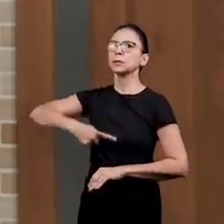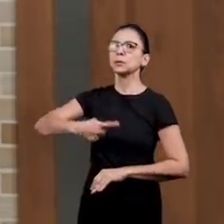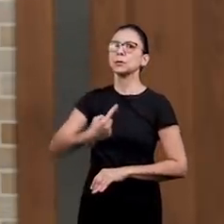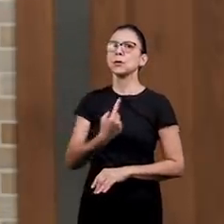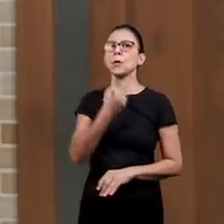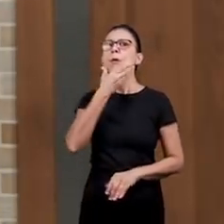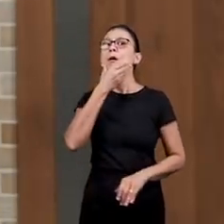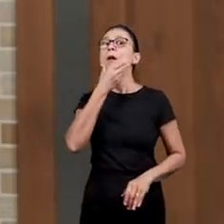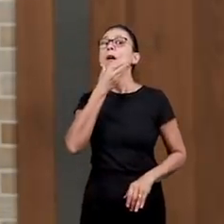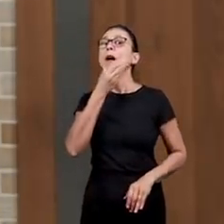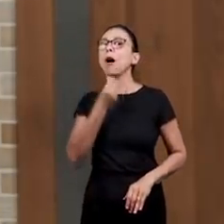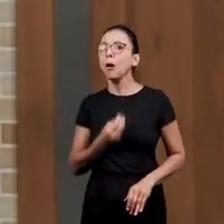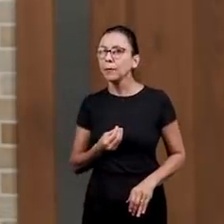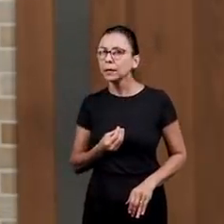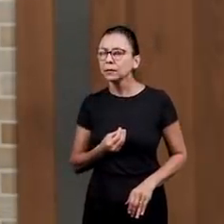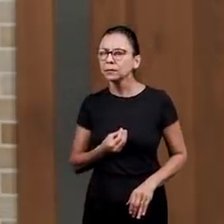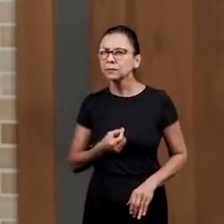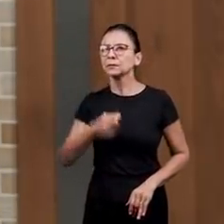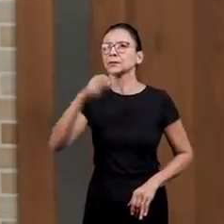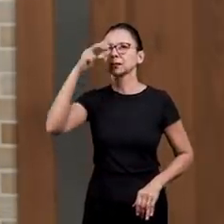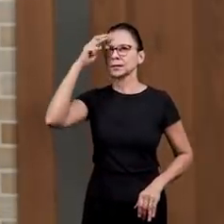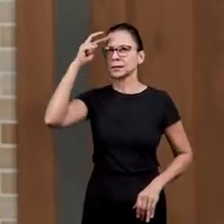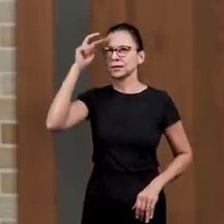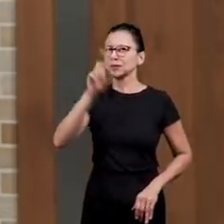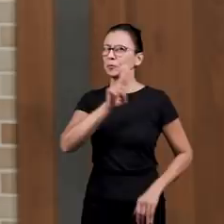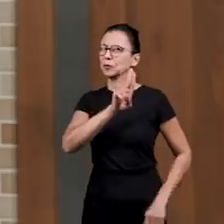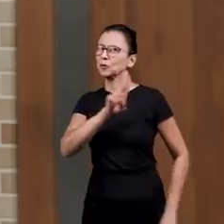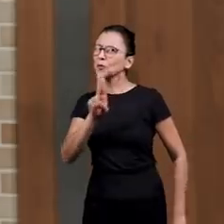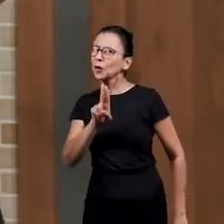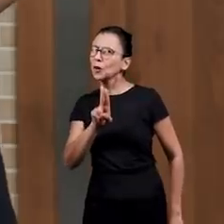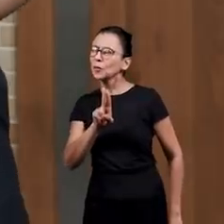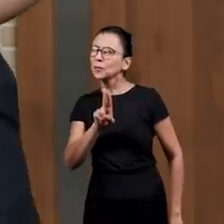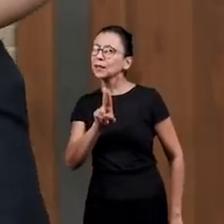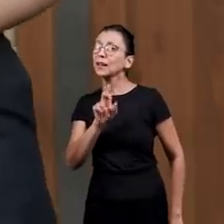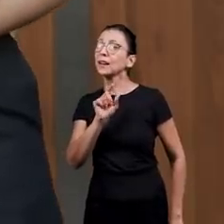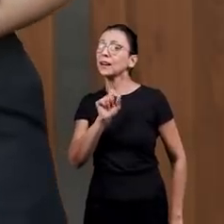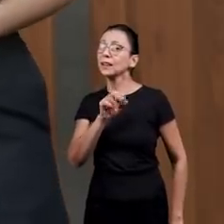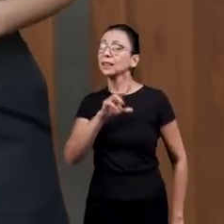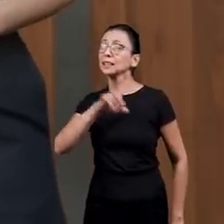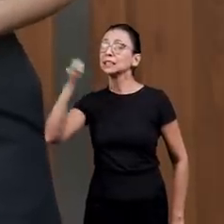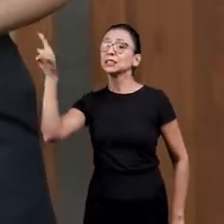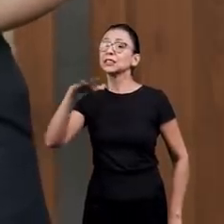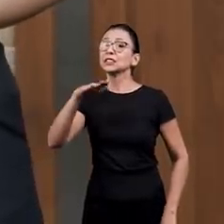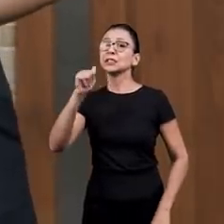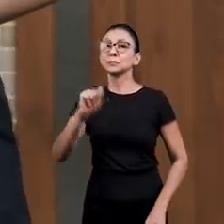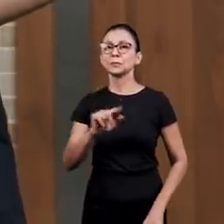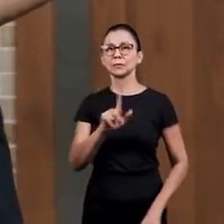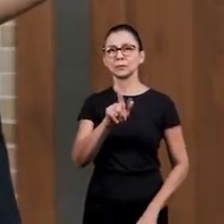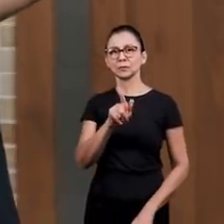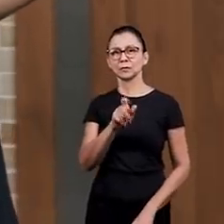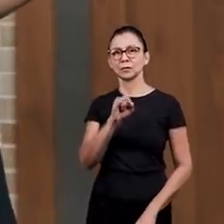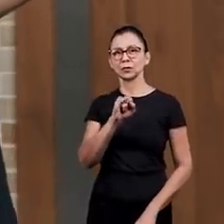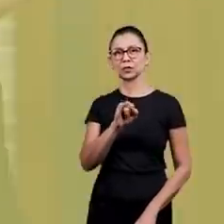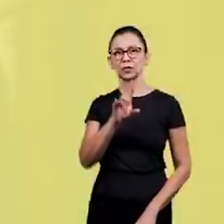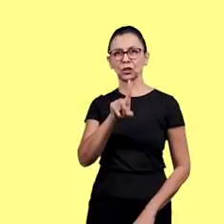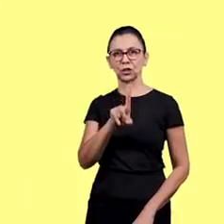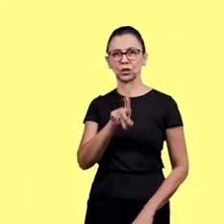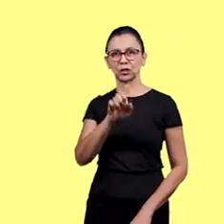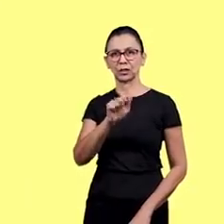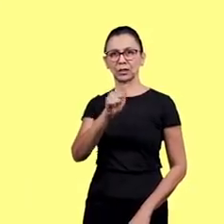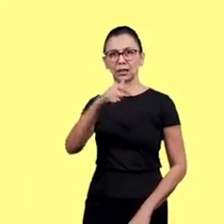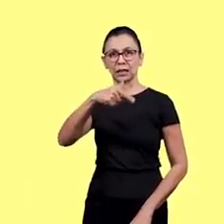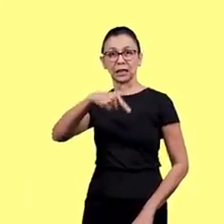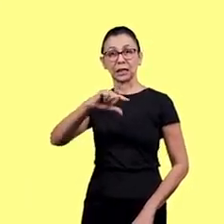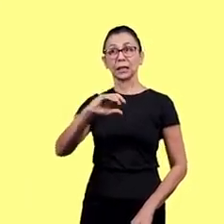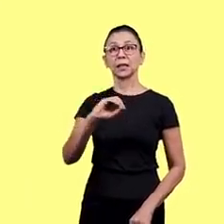sofrimento. Vocês lembram o nome deste homem? O nome do homem que o Senhor levantou é Gideão. E